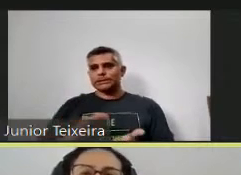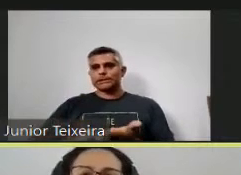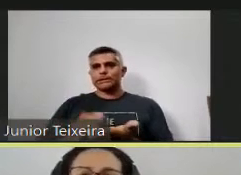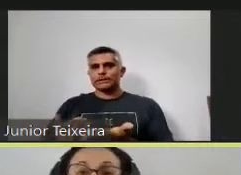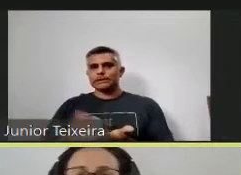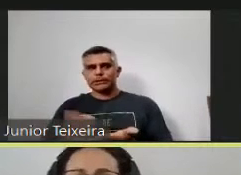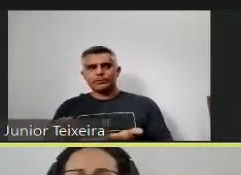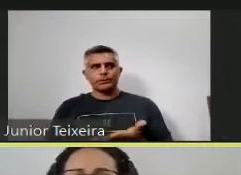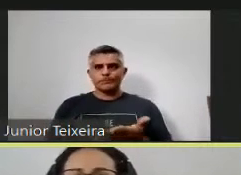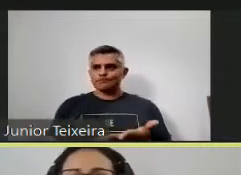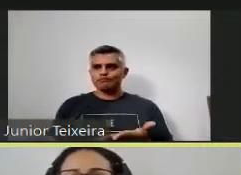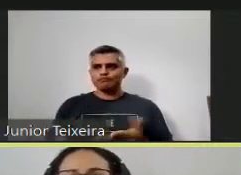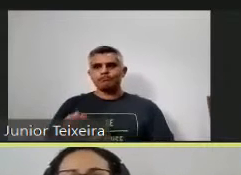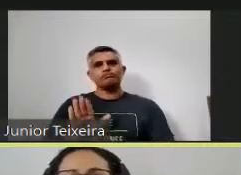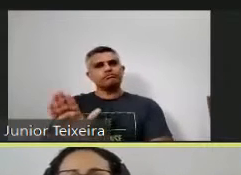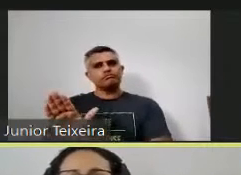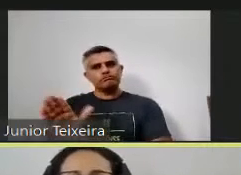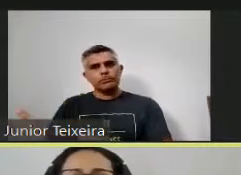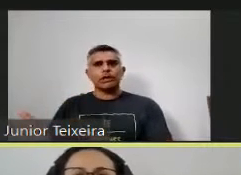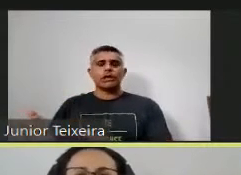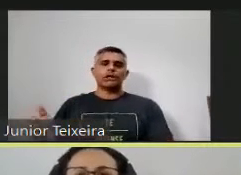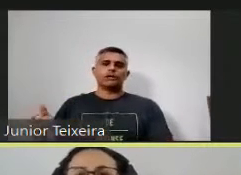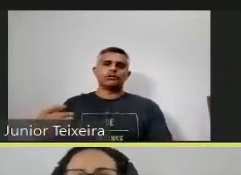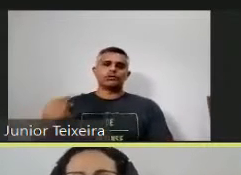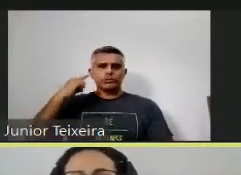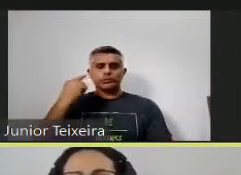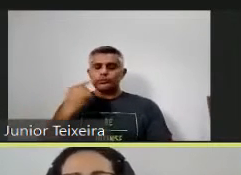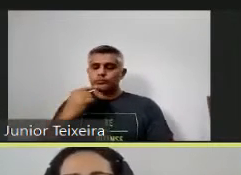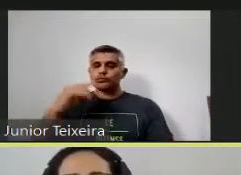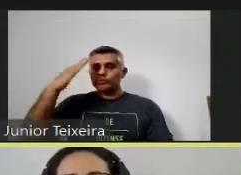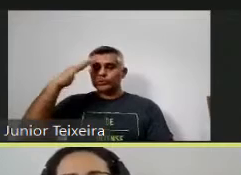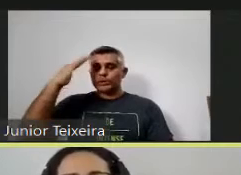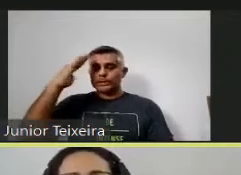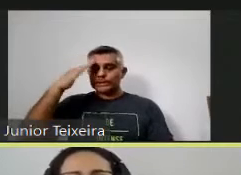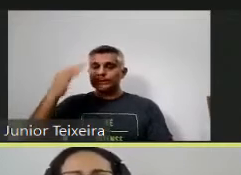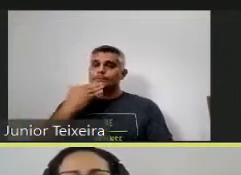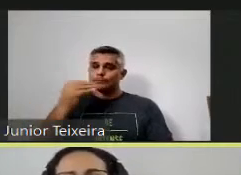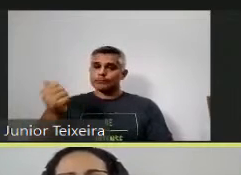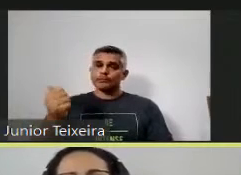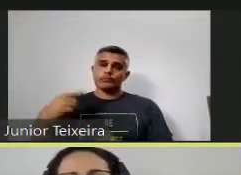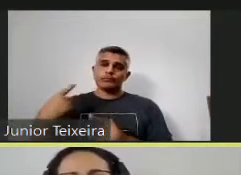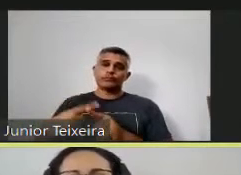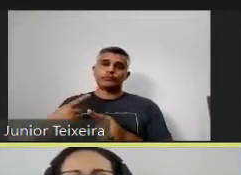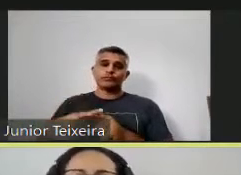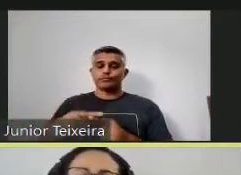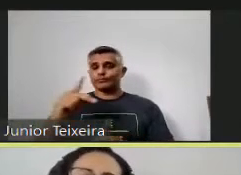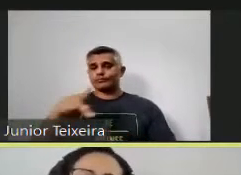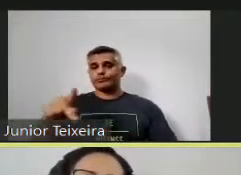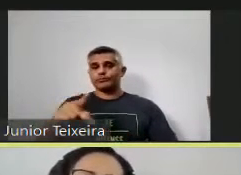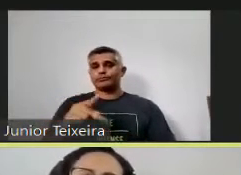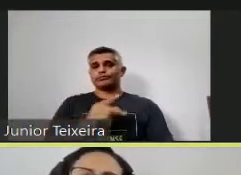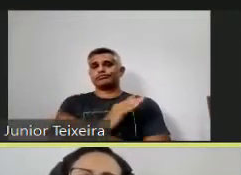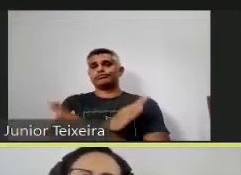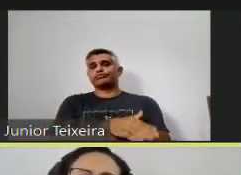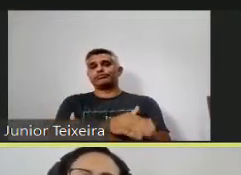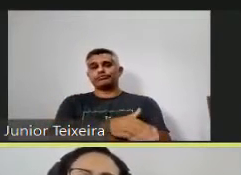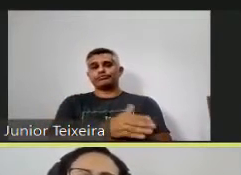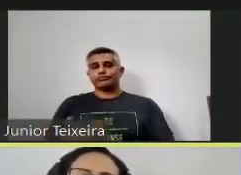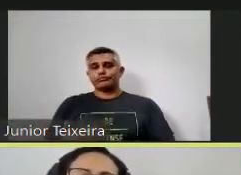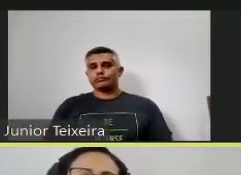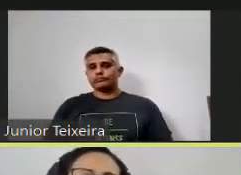mais ativo, pra efetivar essa inclusão desse aluno. E um ponto que foi bastante citado